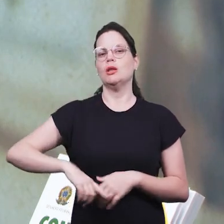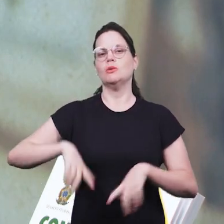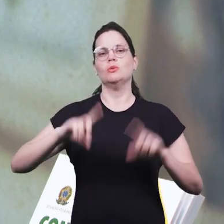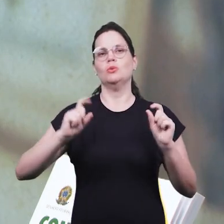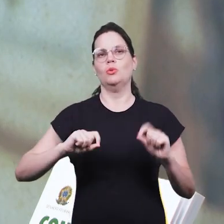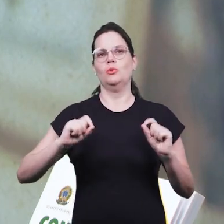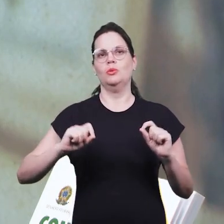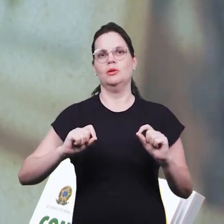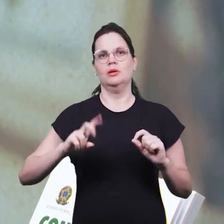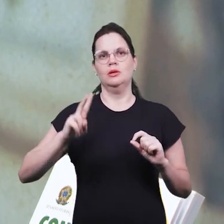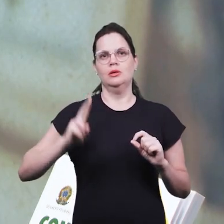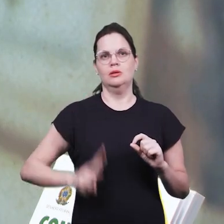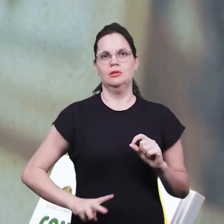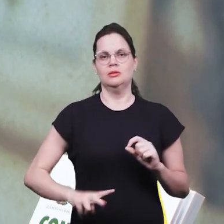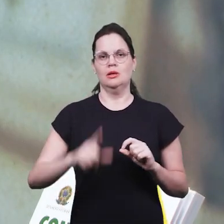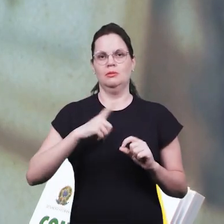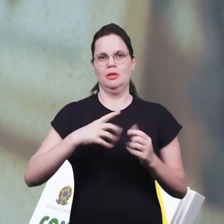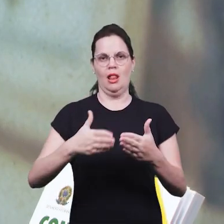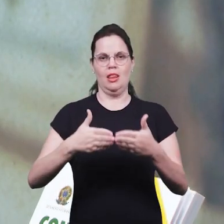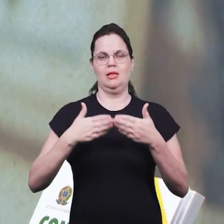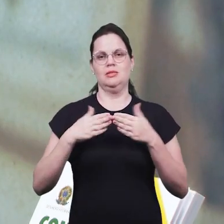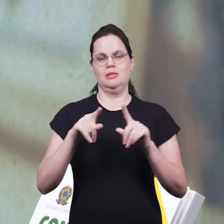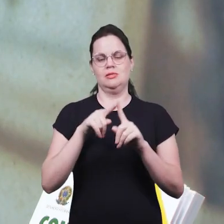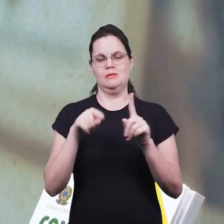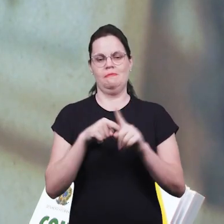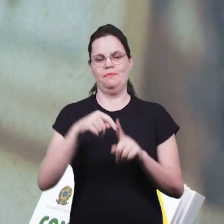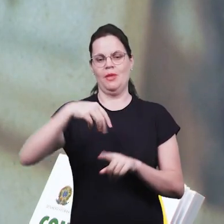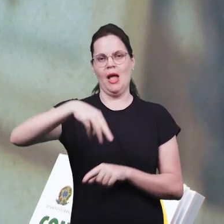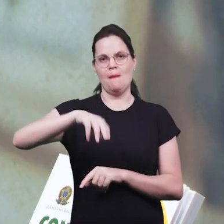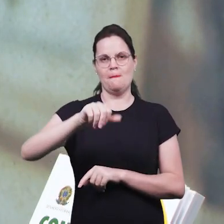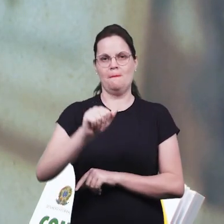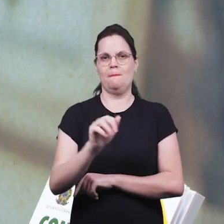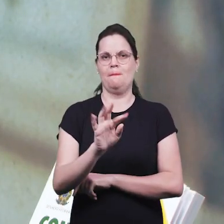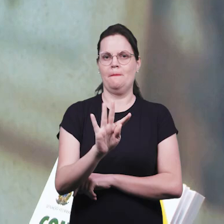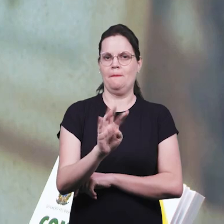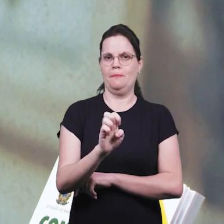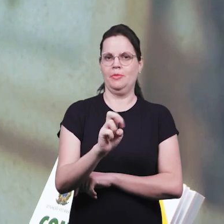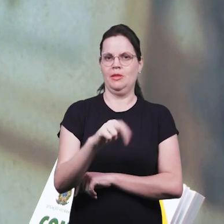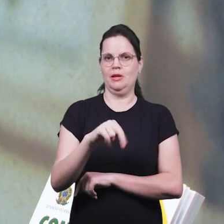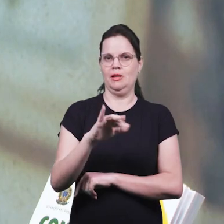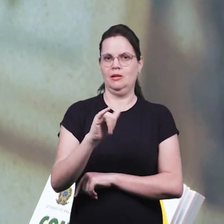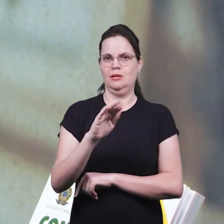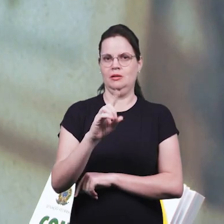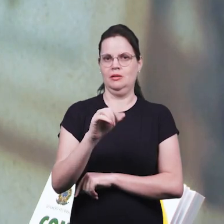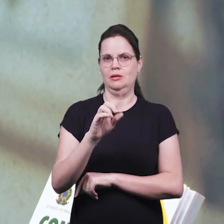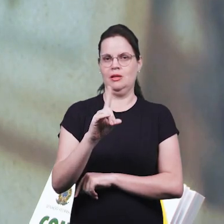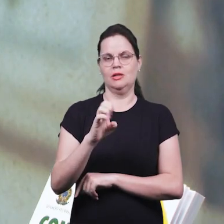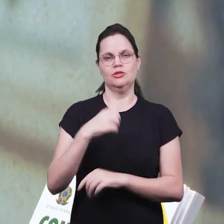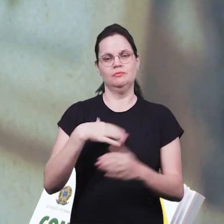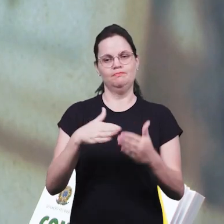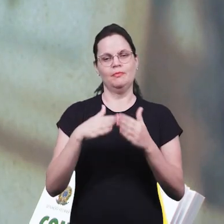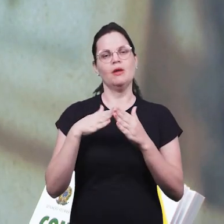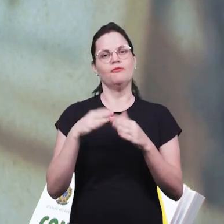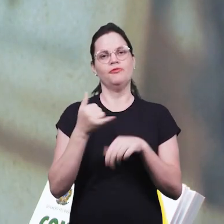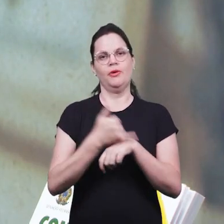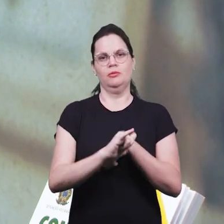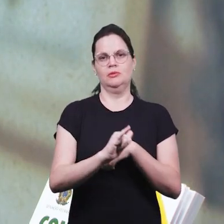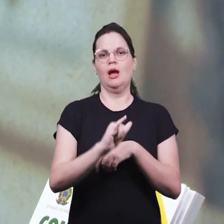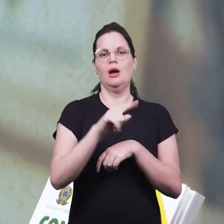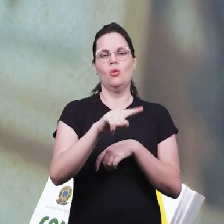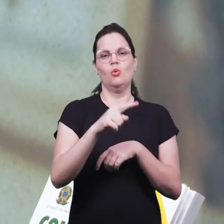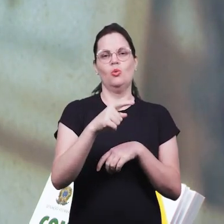de receber a licença maternidade, que é uma ausência do trabalho sem prejuízo do salário por